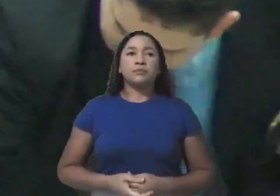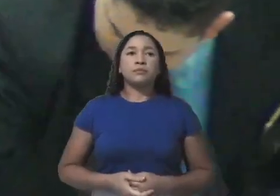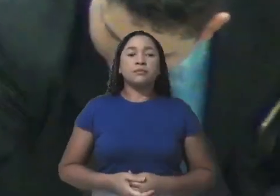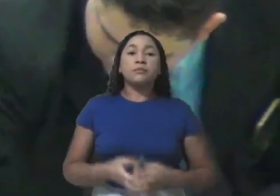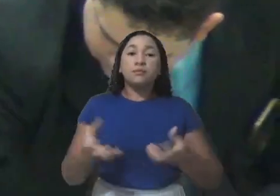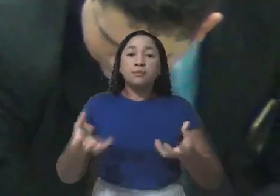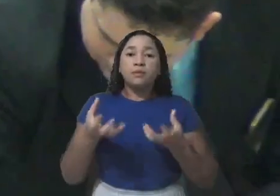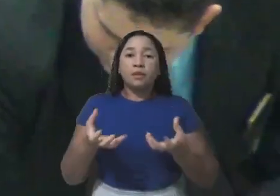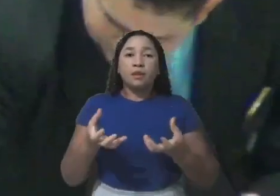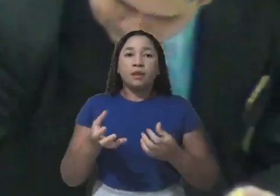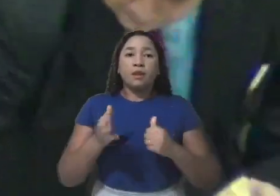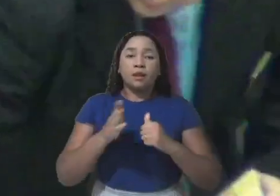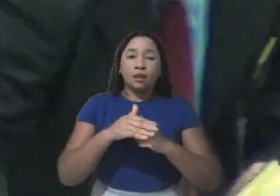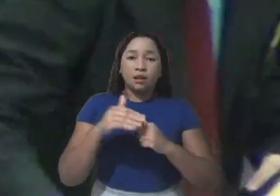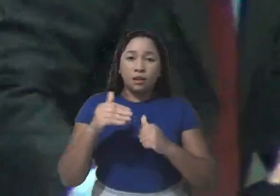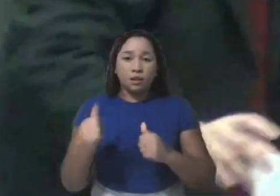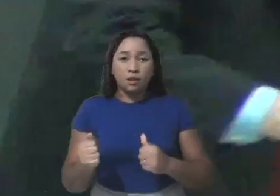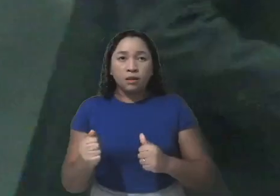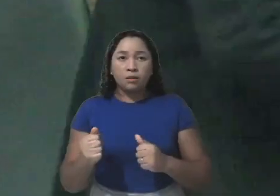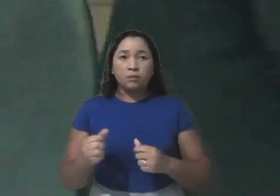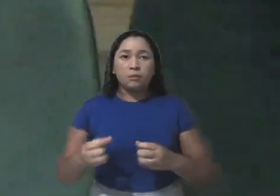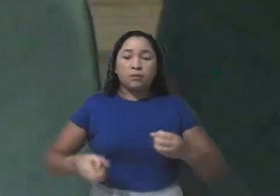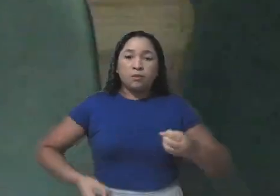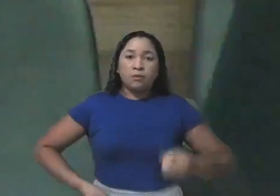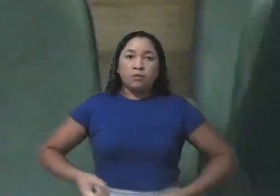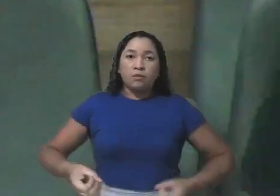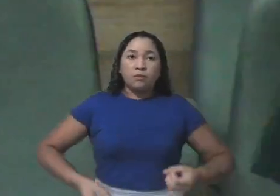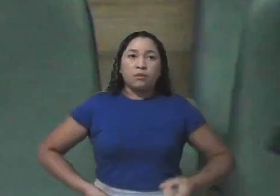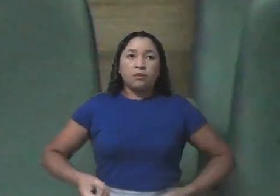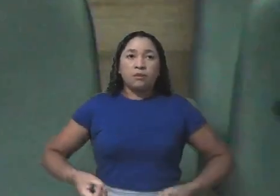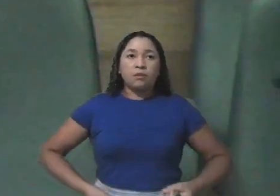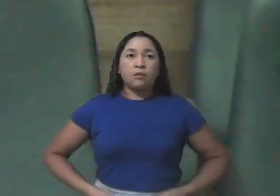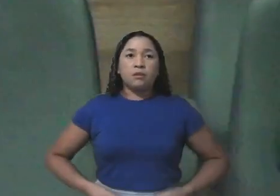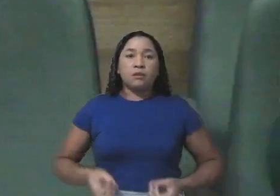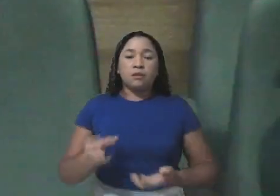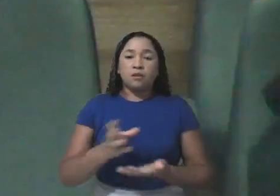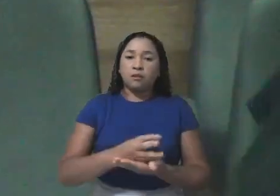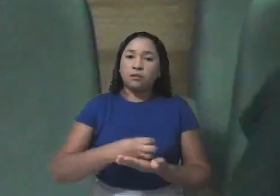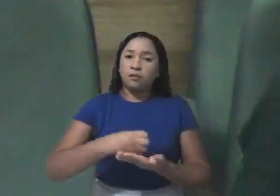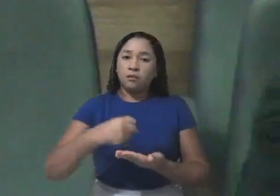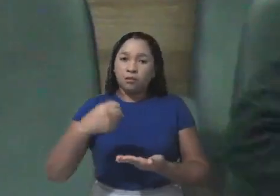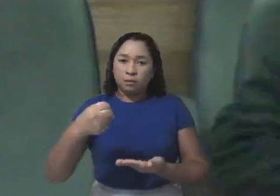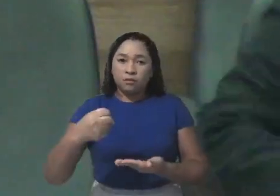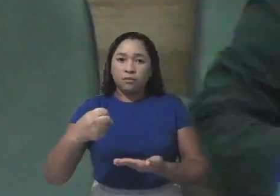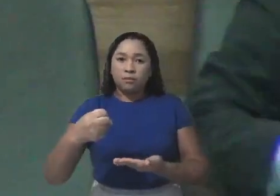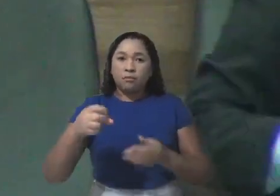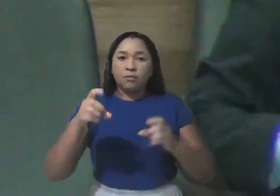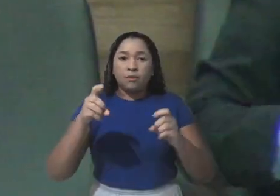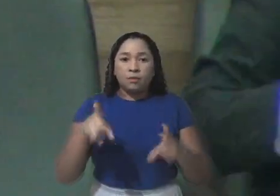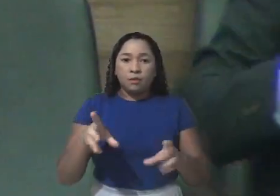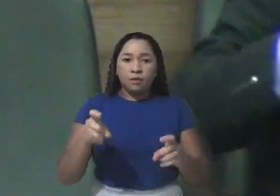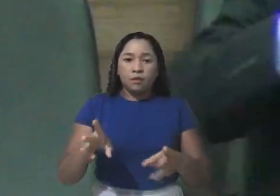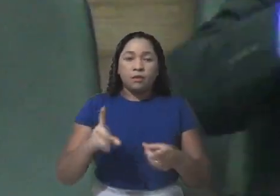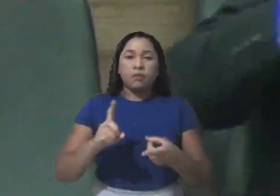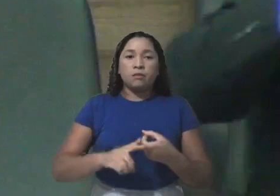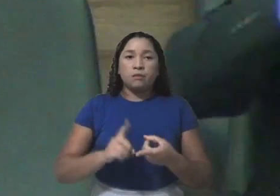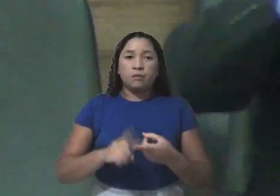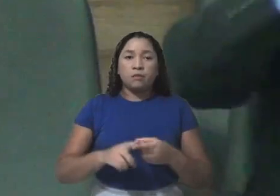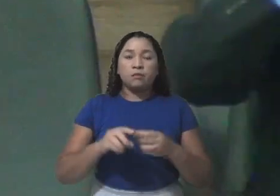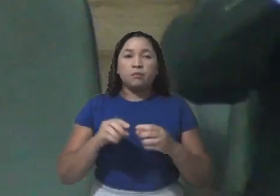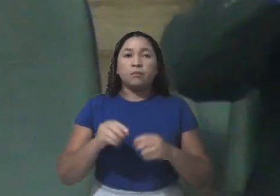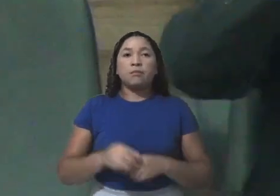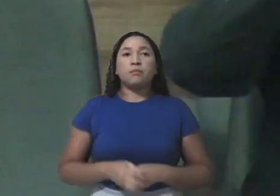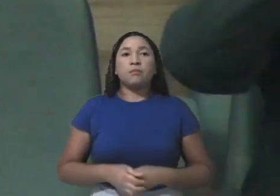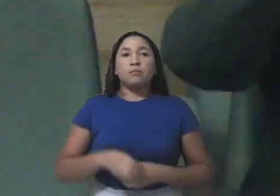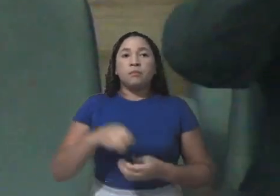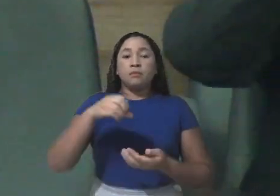Queremos convidar os oficiais que virão tirar os dízimos de oferta, e nesse momento convidamos o auxiliar Michel para orar ao Senhor, pelos